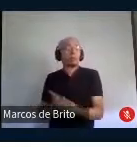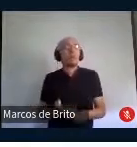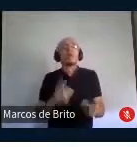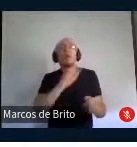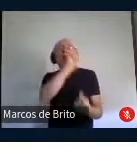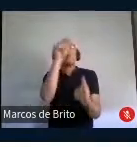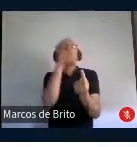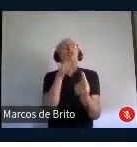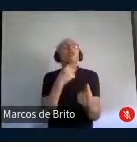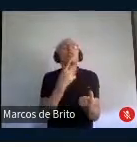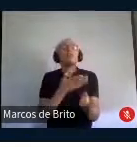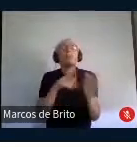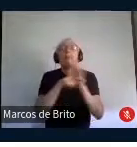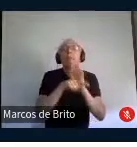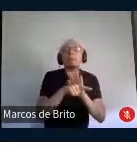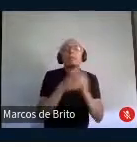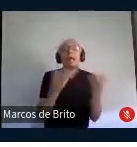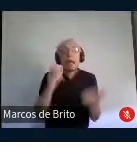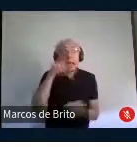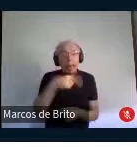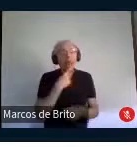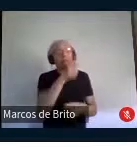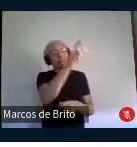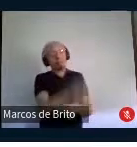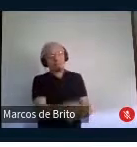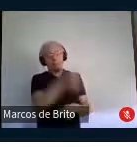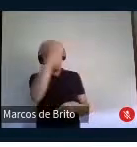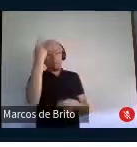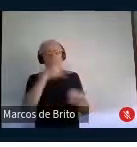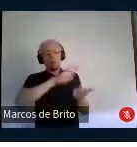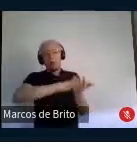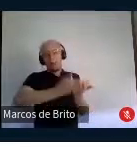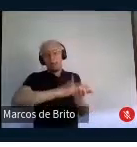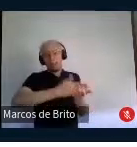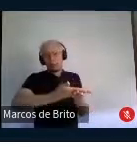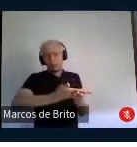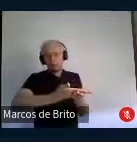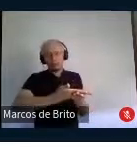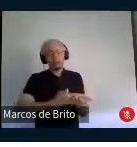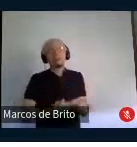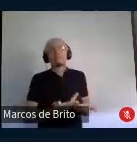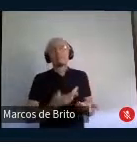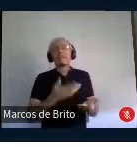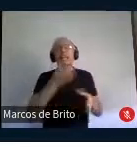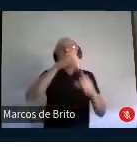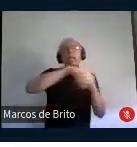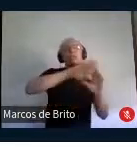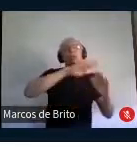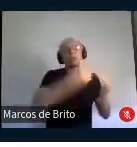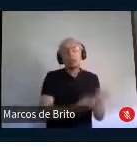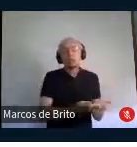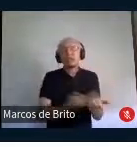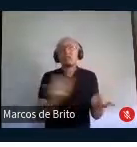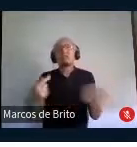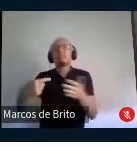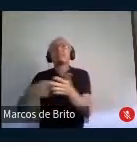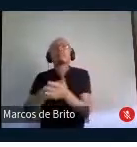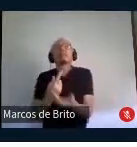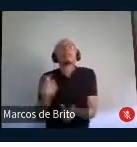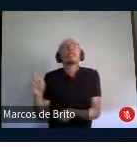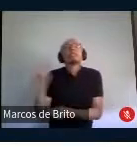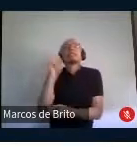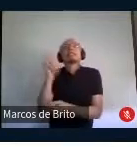pesquisa é o profissional intérprete educacional. E a pergunta que move essa pesquisa é saber qual